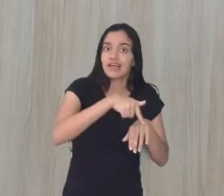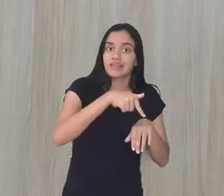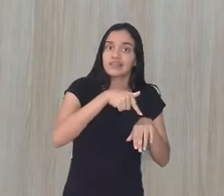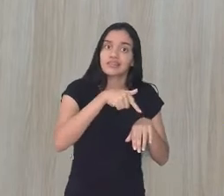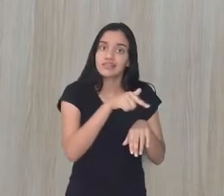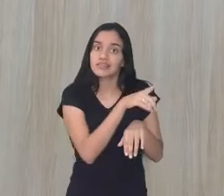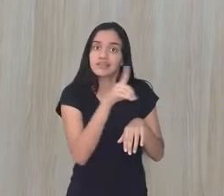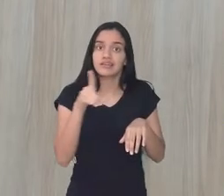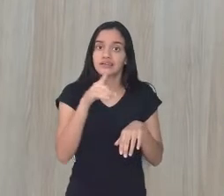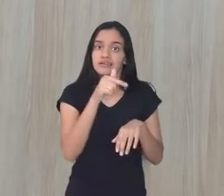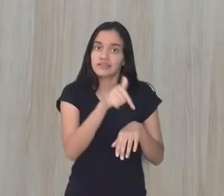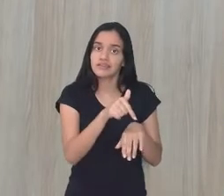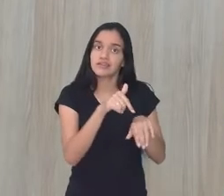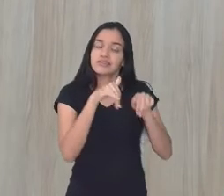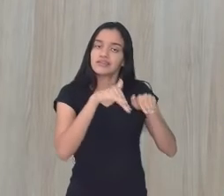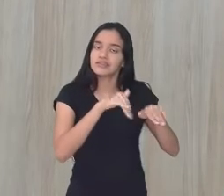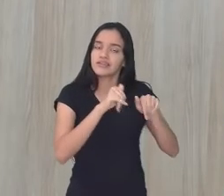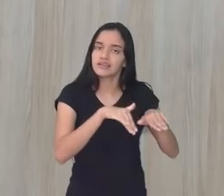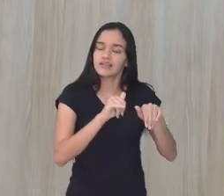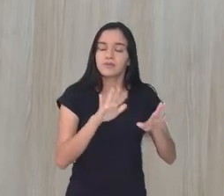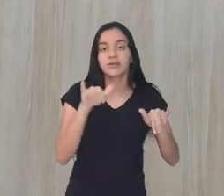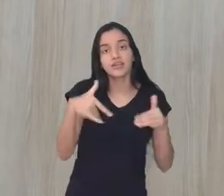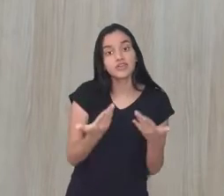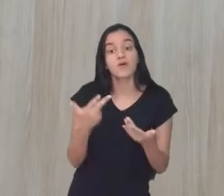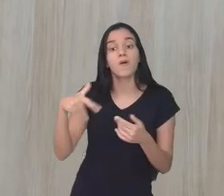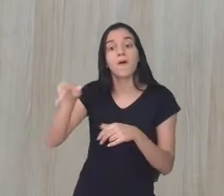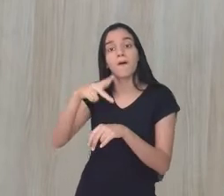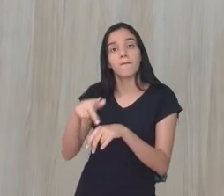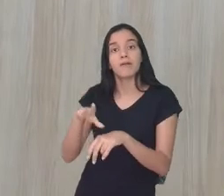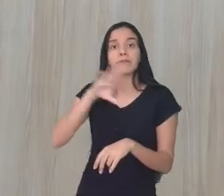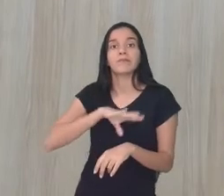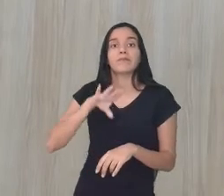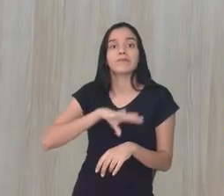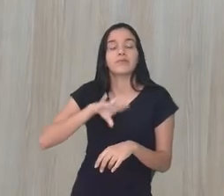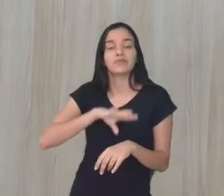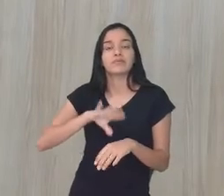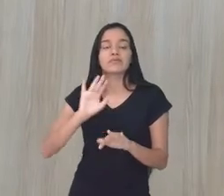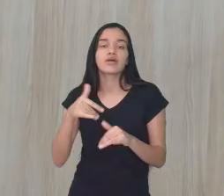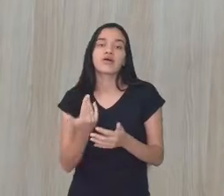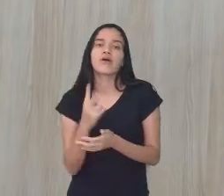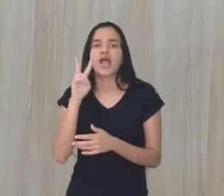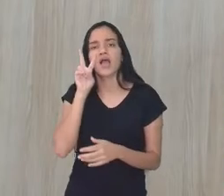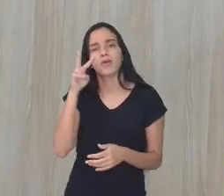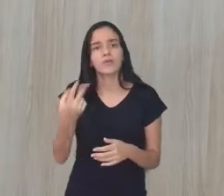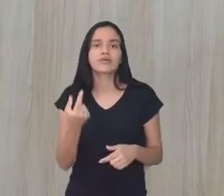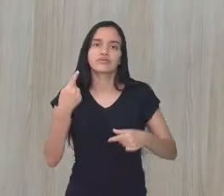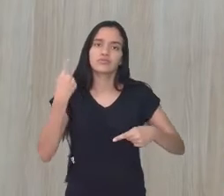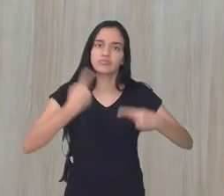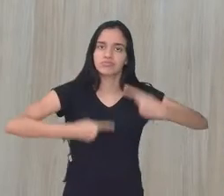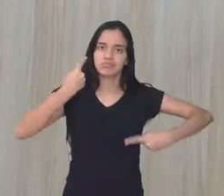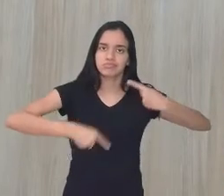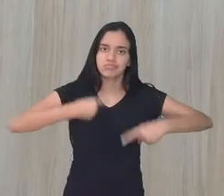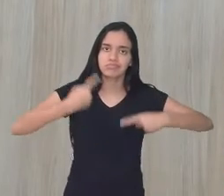em 1825 é que Portugal, de fato, reconhece essa independência política